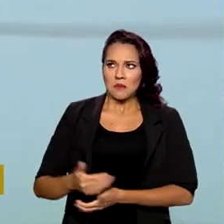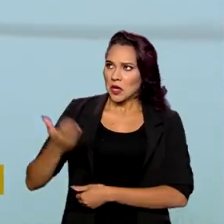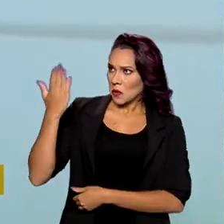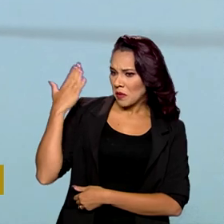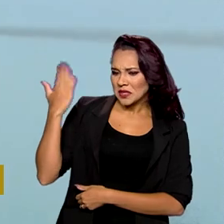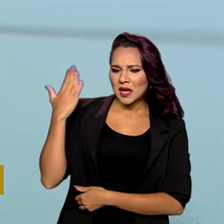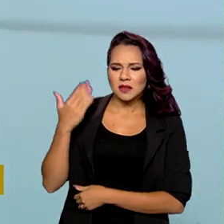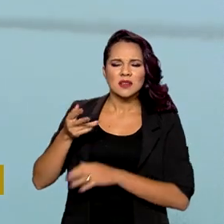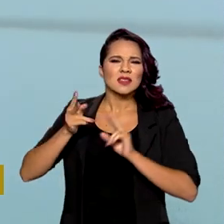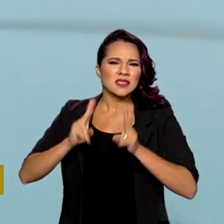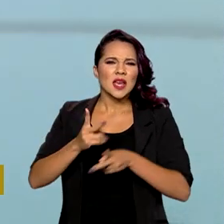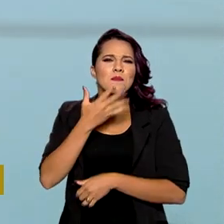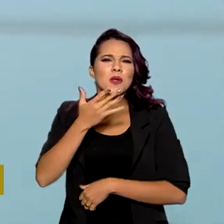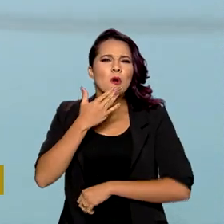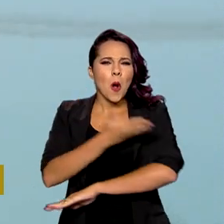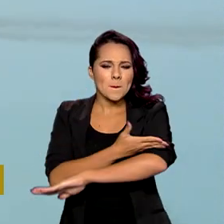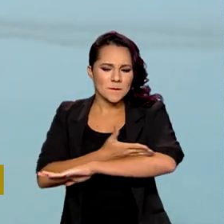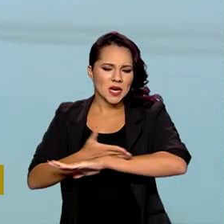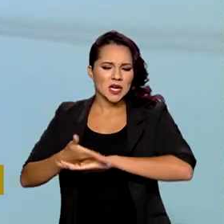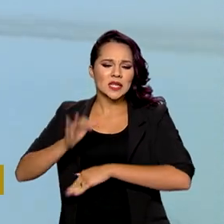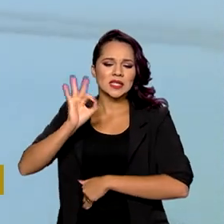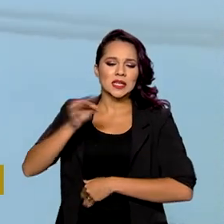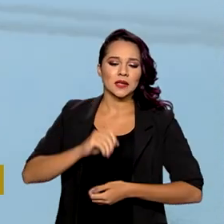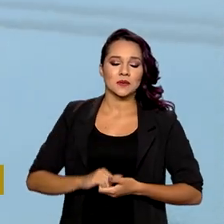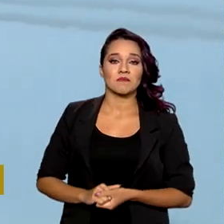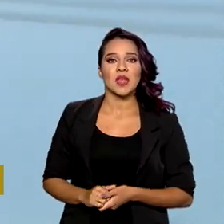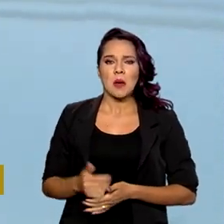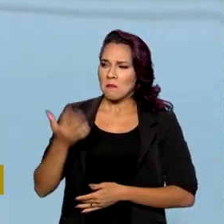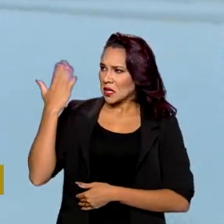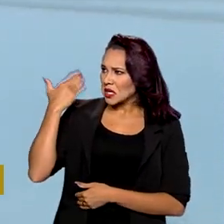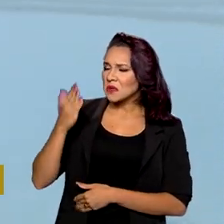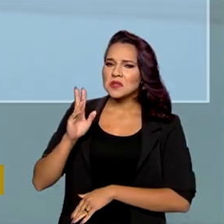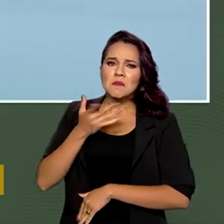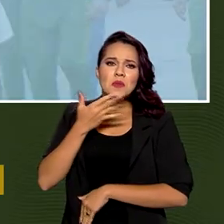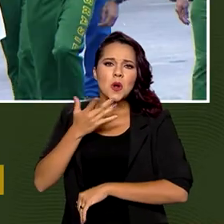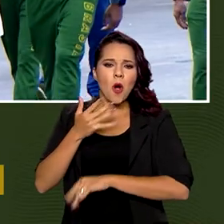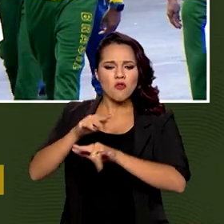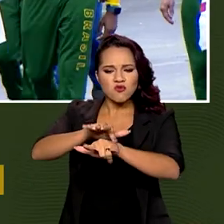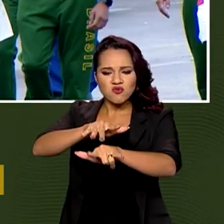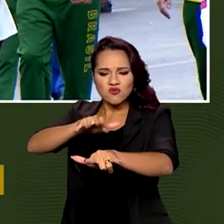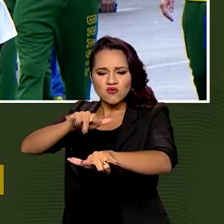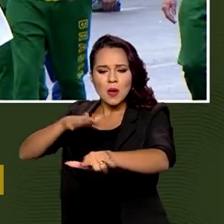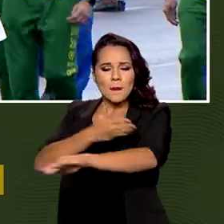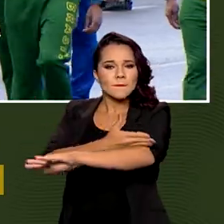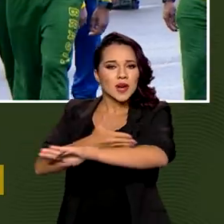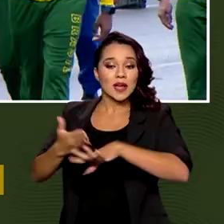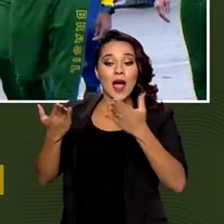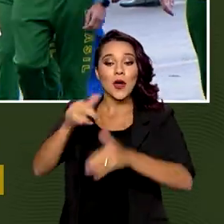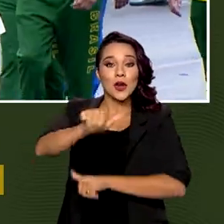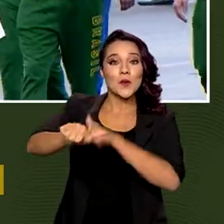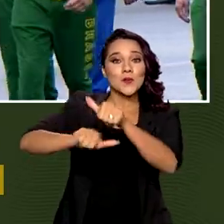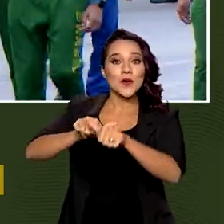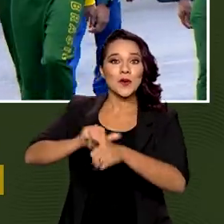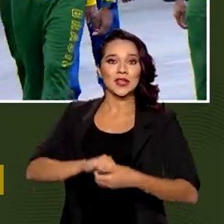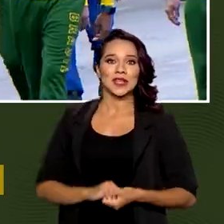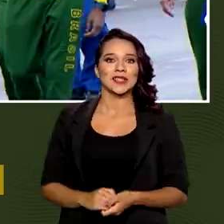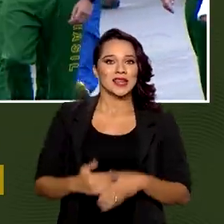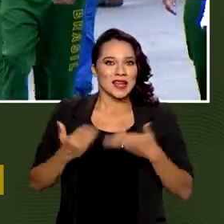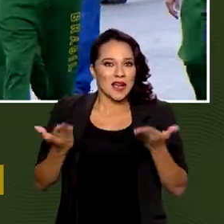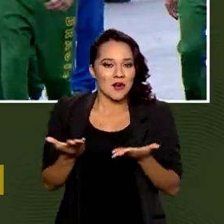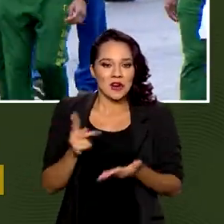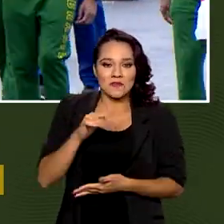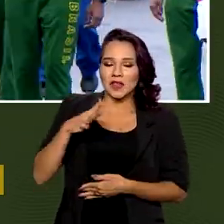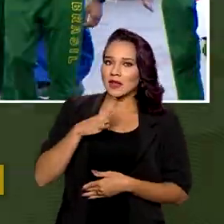sempre foi branco, né, a fumaça? Exatamente, a fumaça sempre foi branca e agora essa inovação aí vai trazer